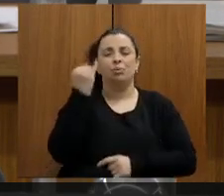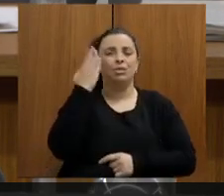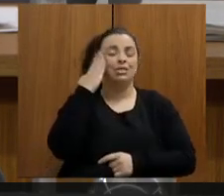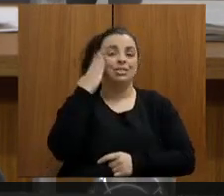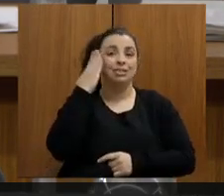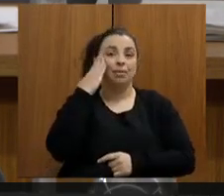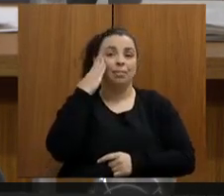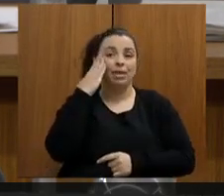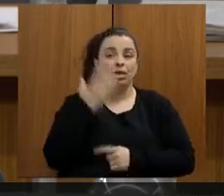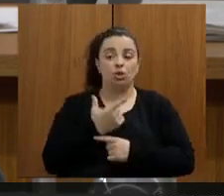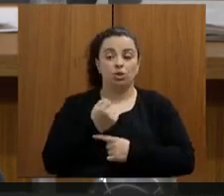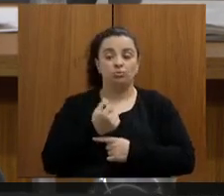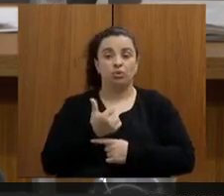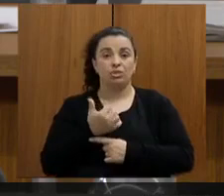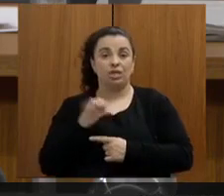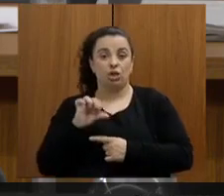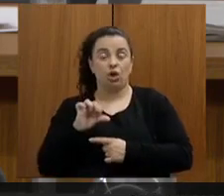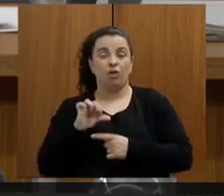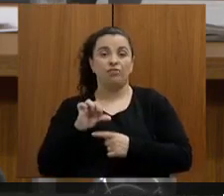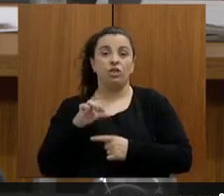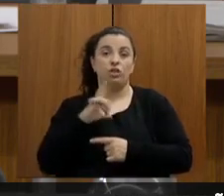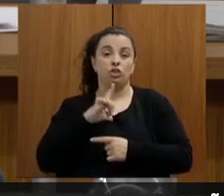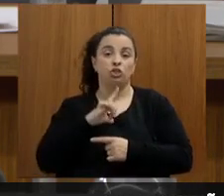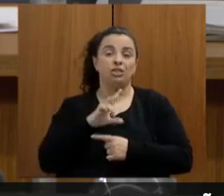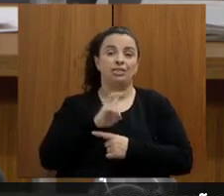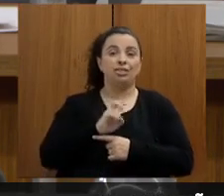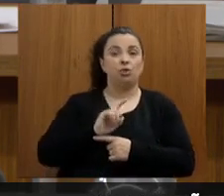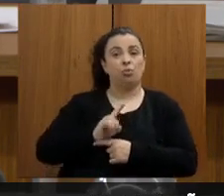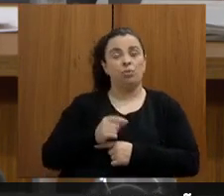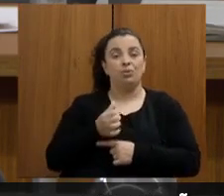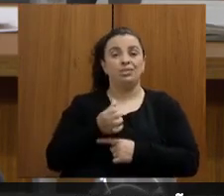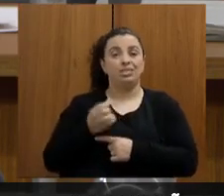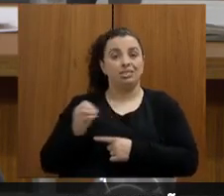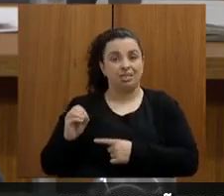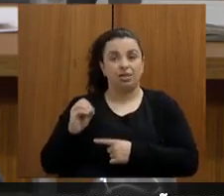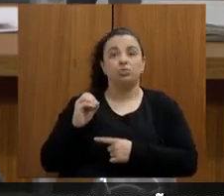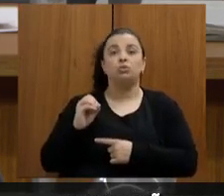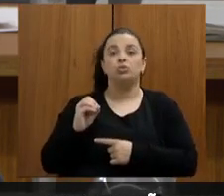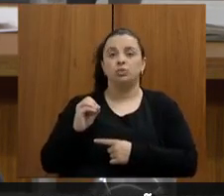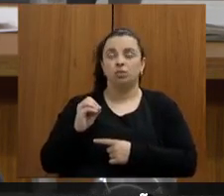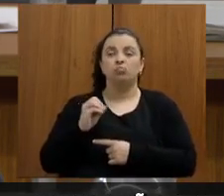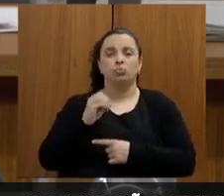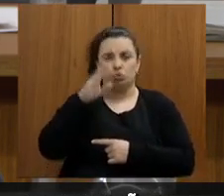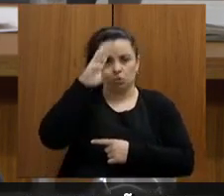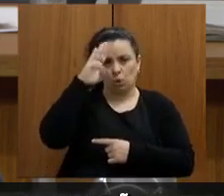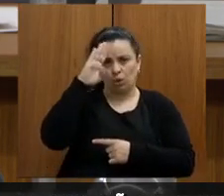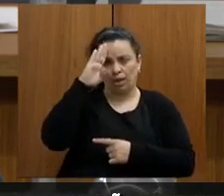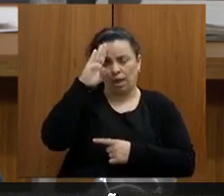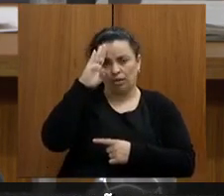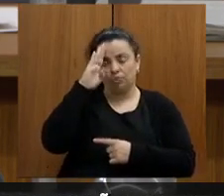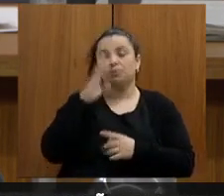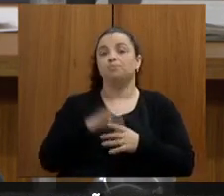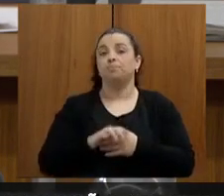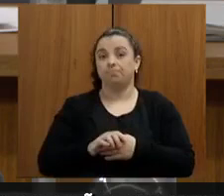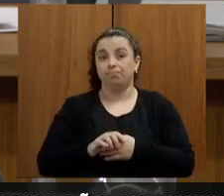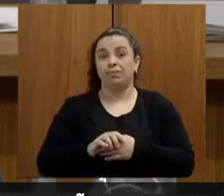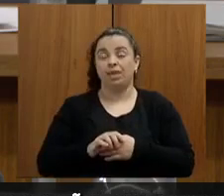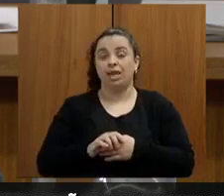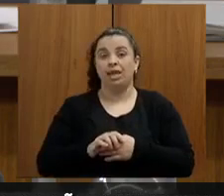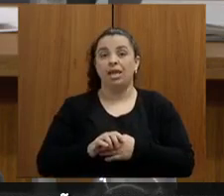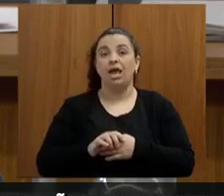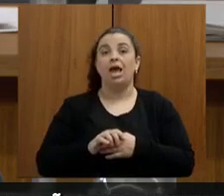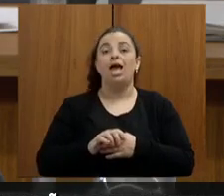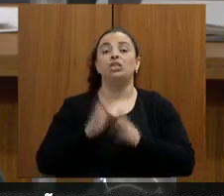com aproximadamente 5.600 bombeiros não obstante termos a inclusão de